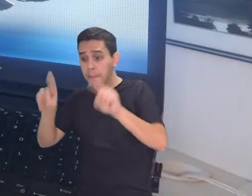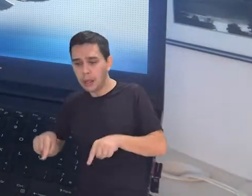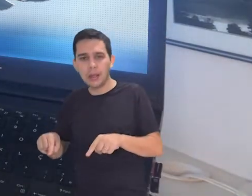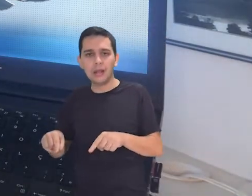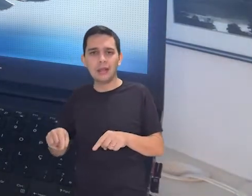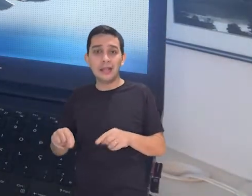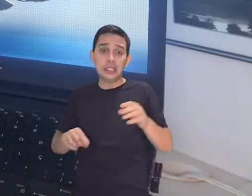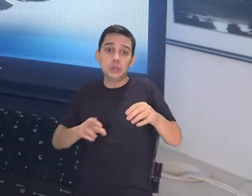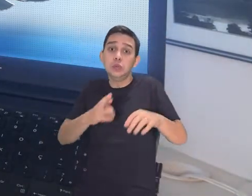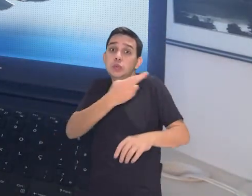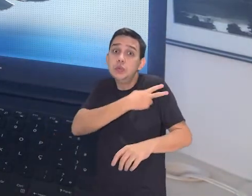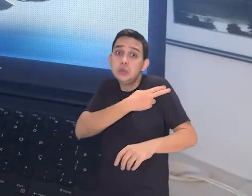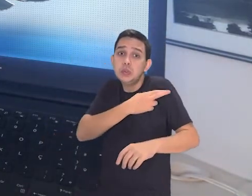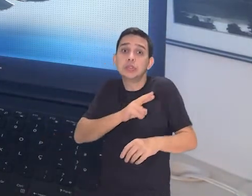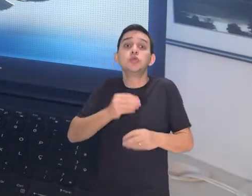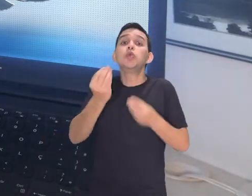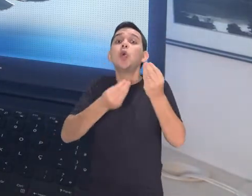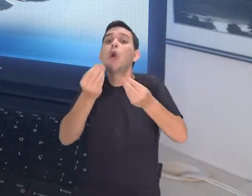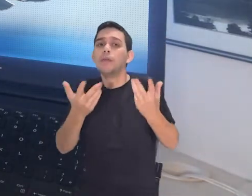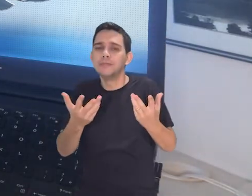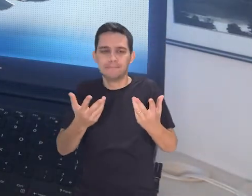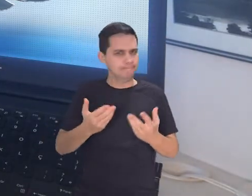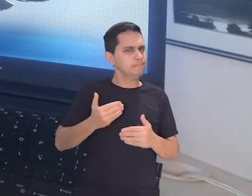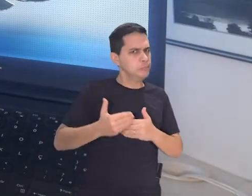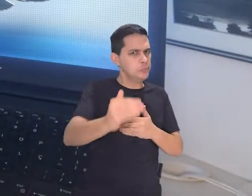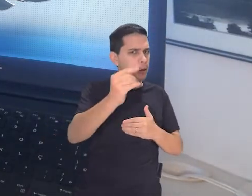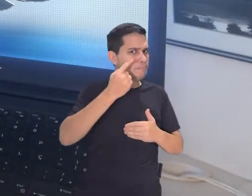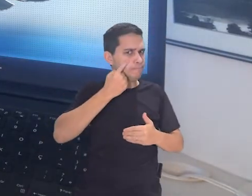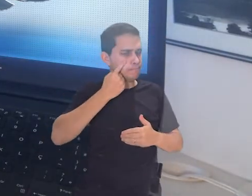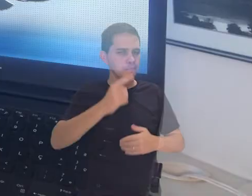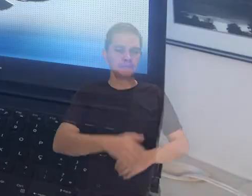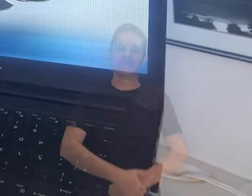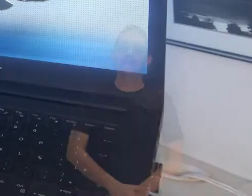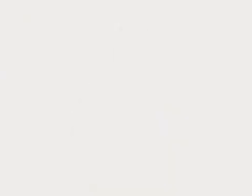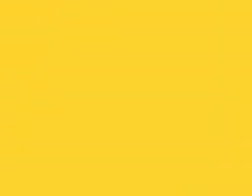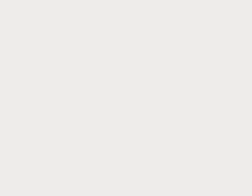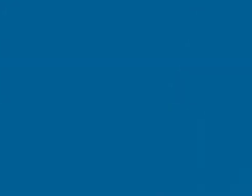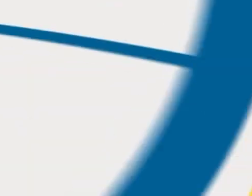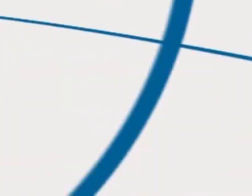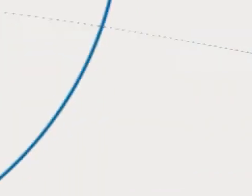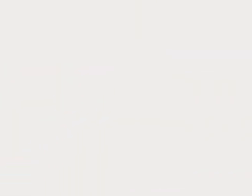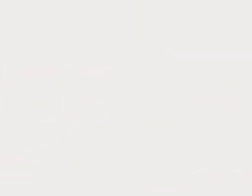personalidade da pessoa jurídica. Não saia daí, voltamos já!